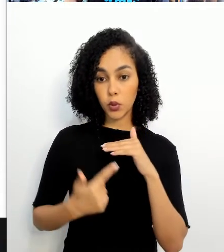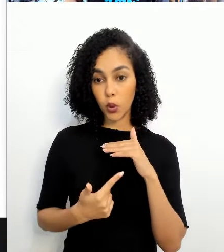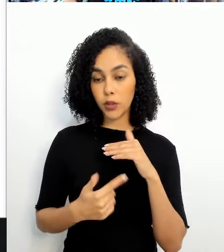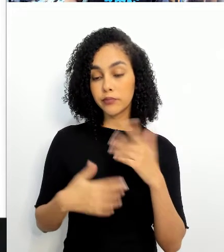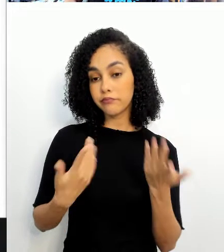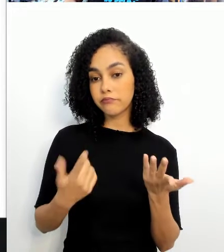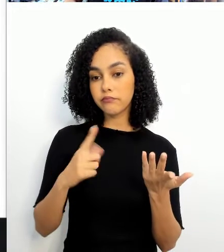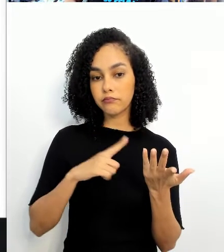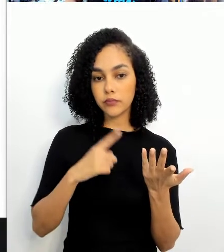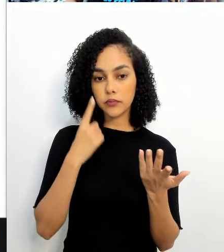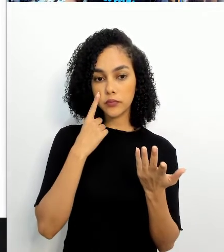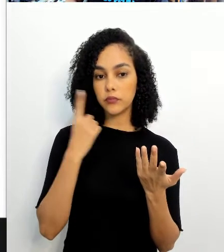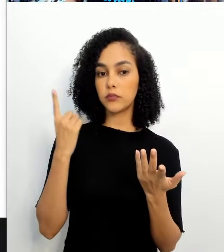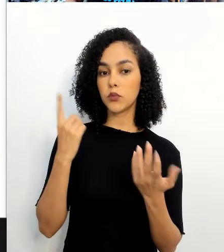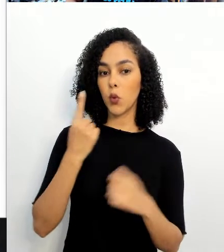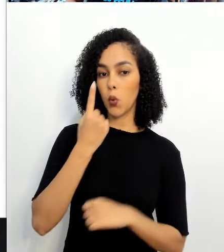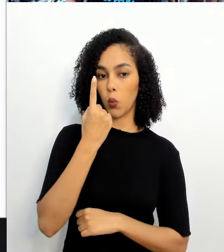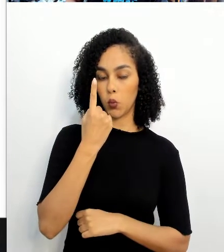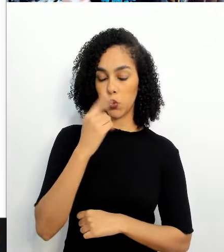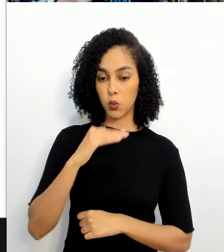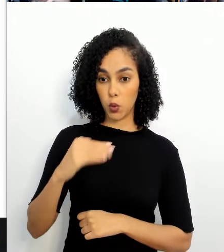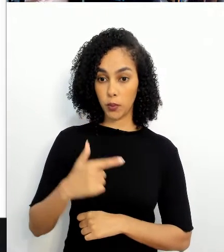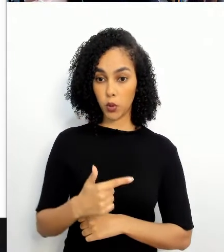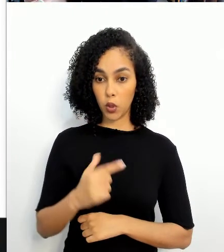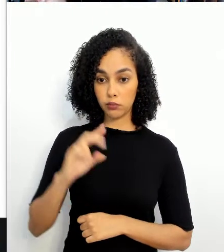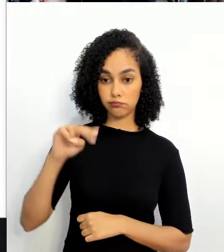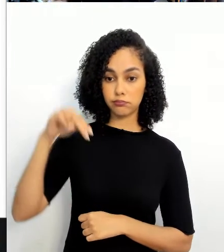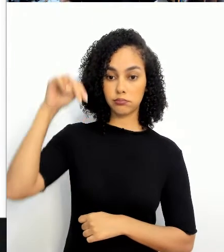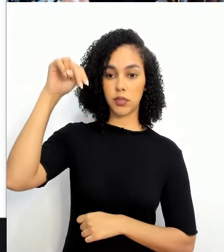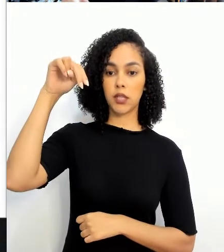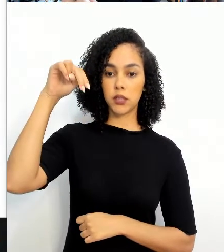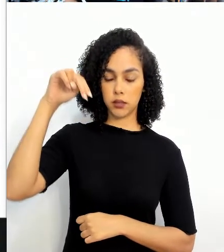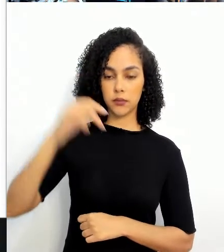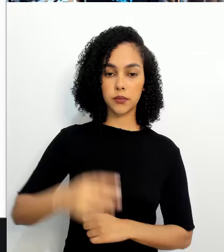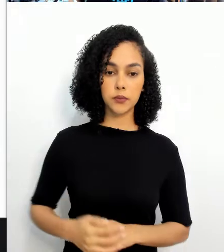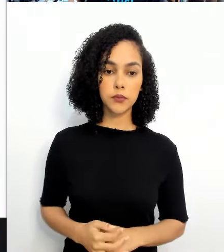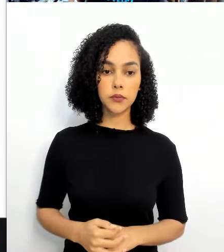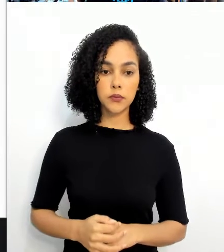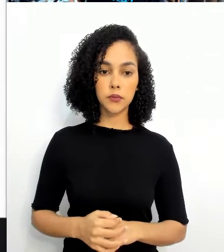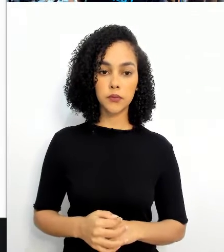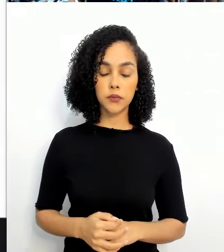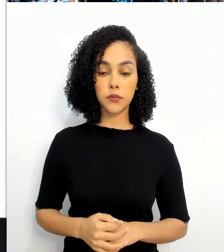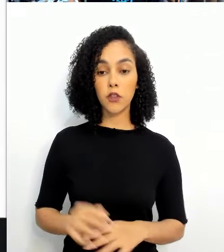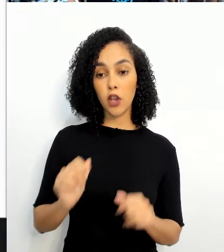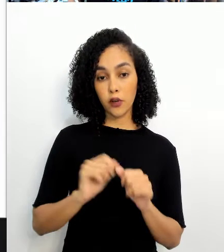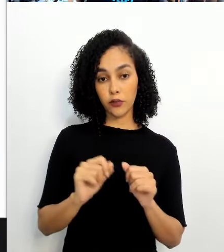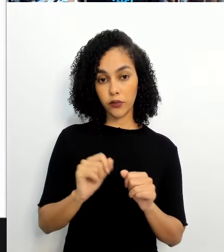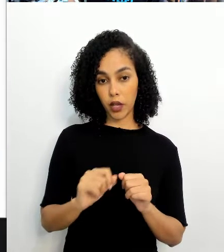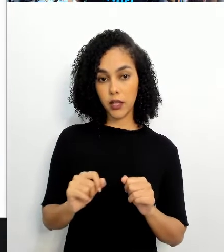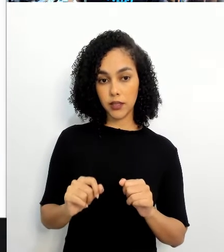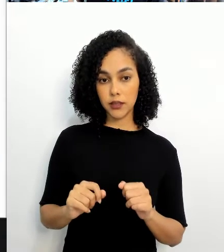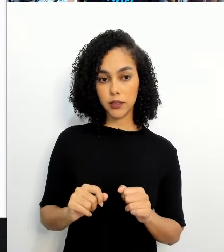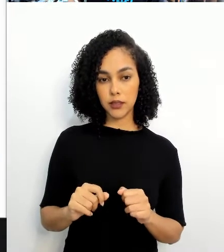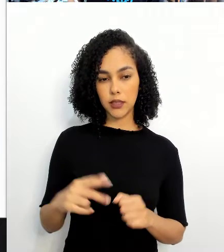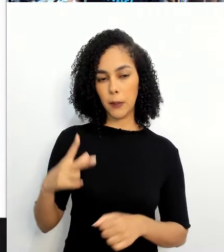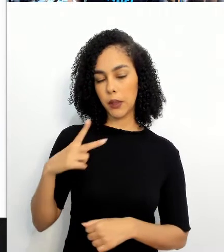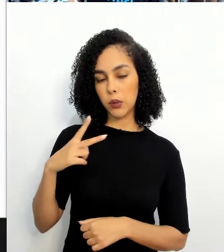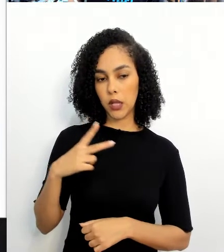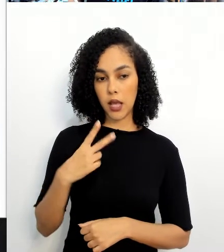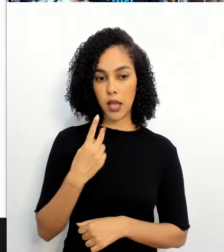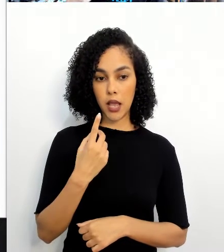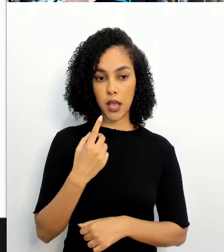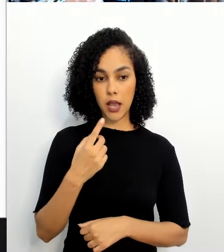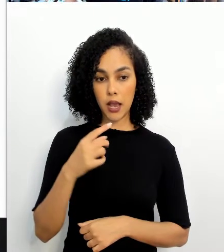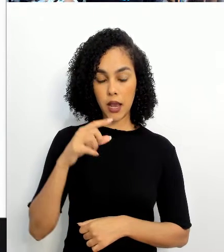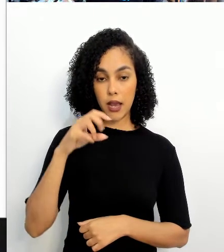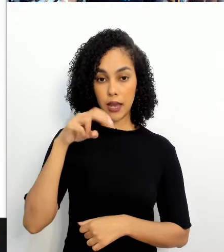dar 1 sobre 2 elevado a N. Probabilidade de errar todos os lançamentos. A gente fez o caso particular para N igual a 3, né? Deu 1 sobre